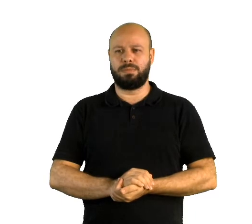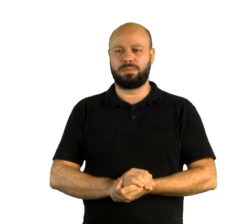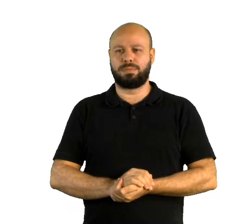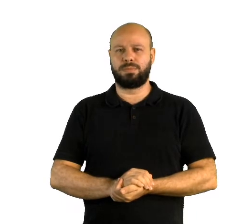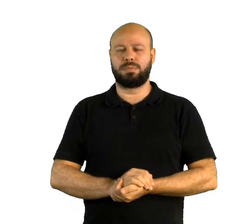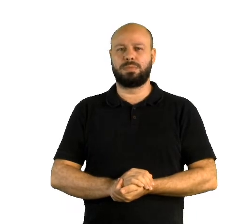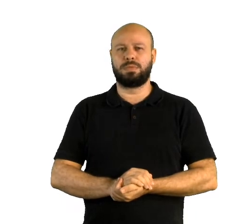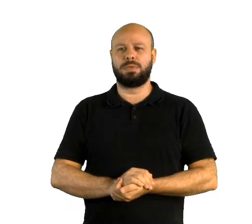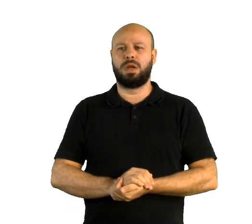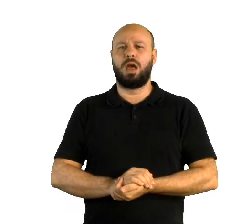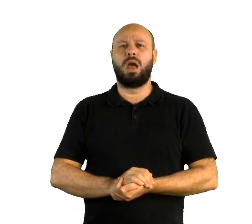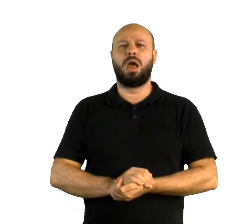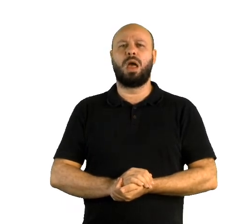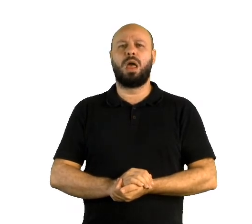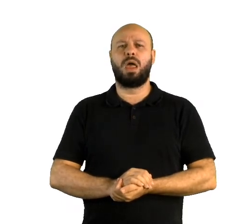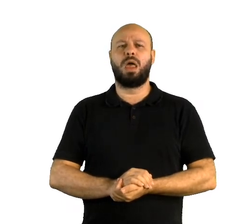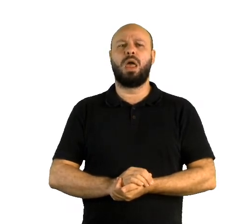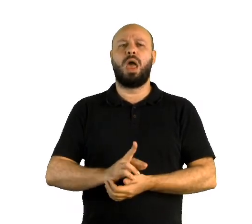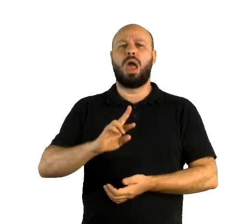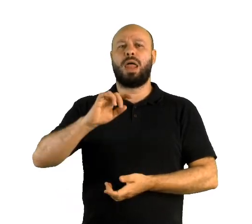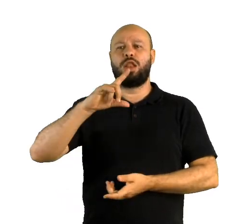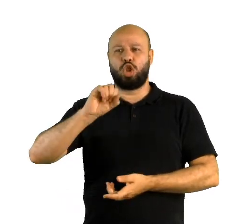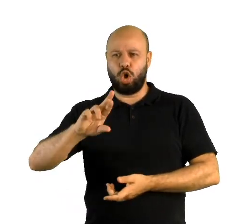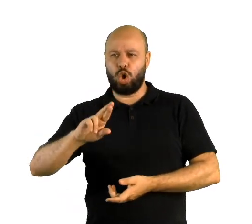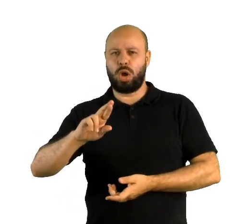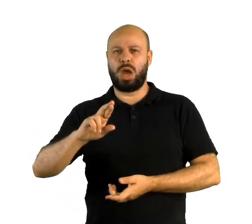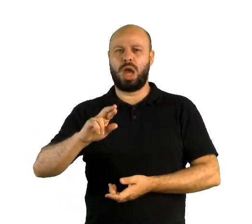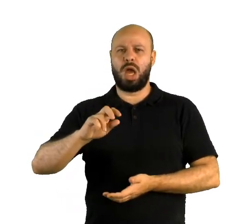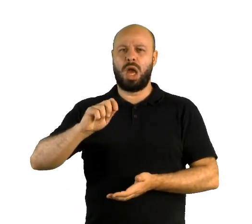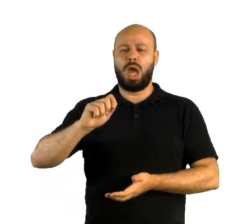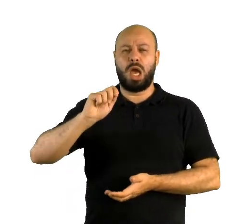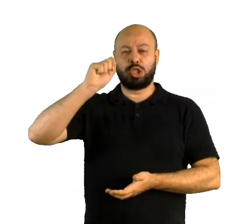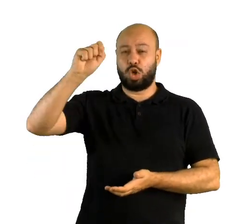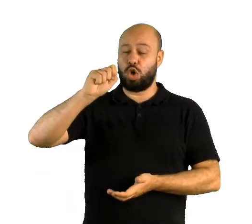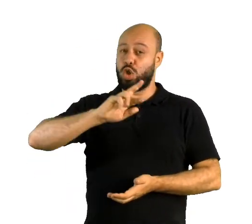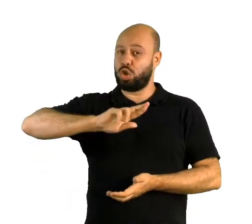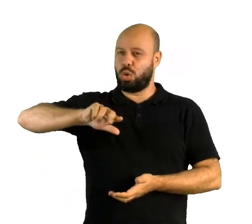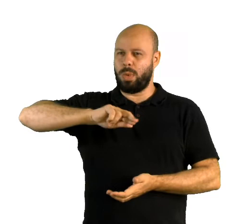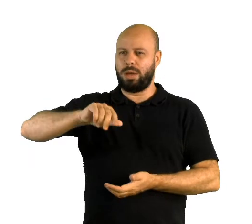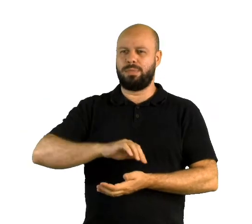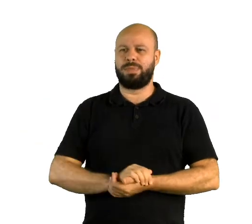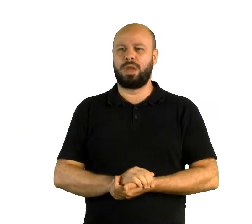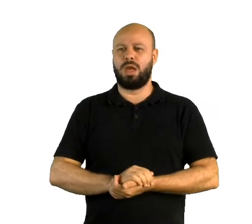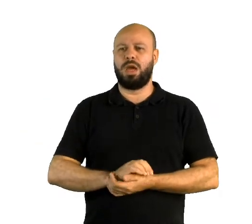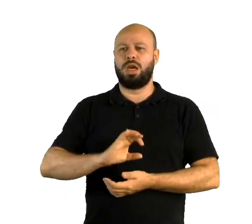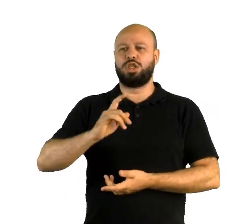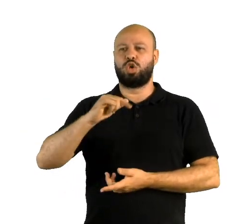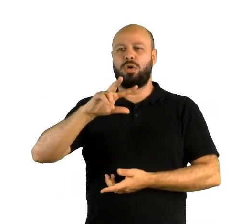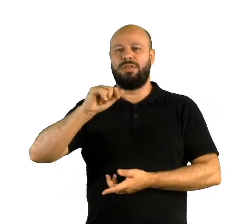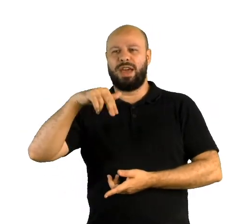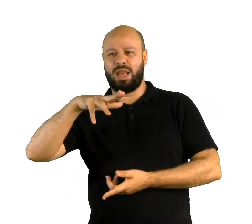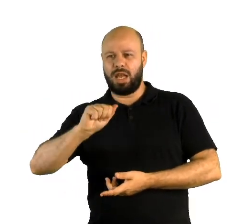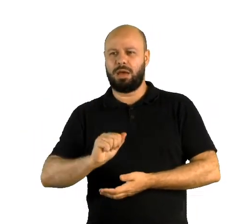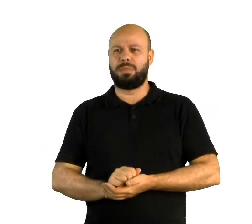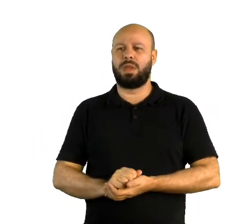Redator não é escritor, Chico Viana. No artigo Escritor não é